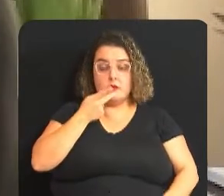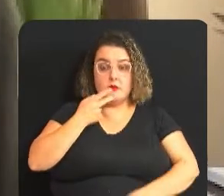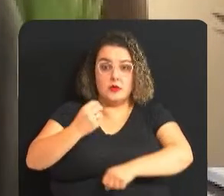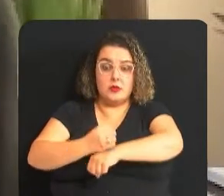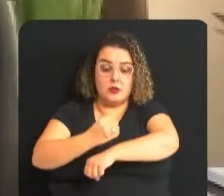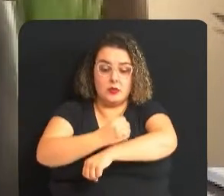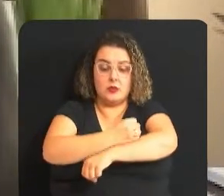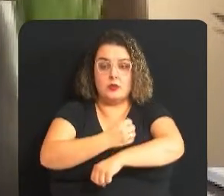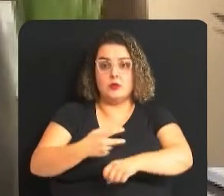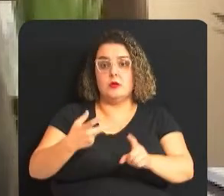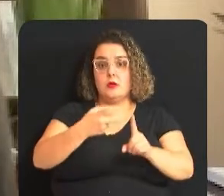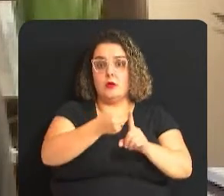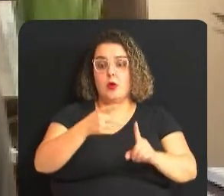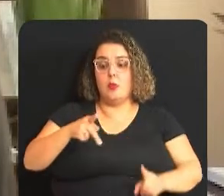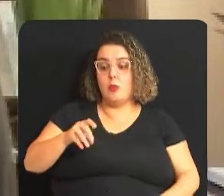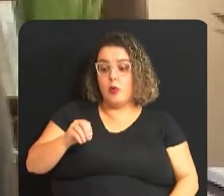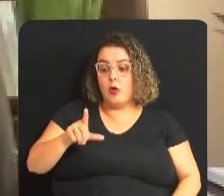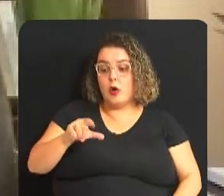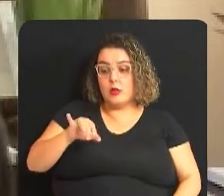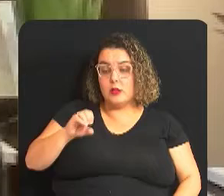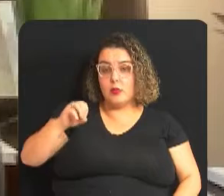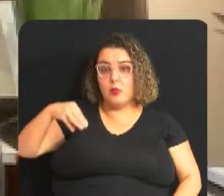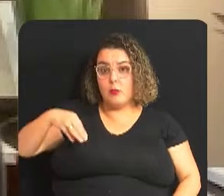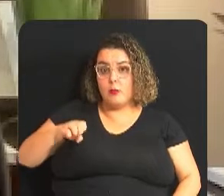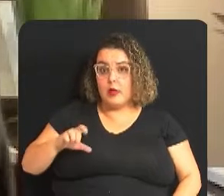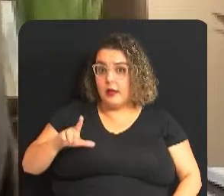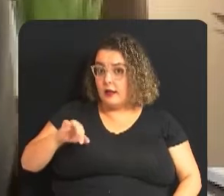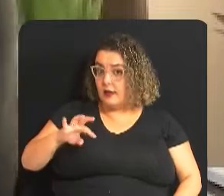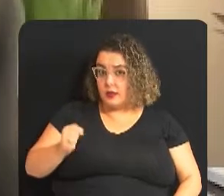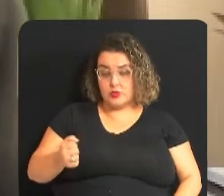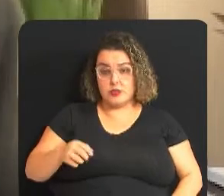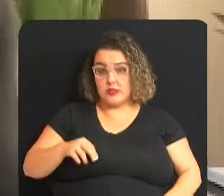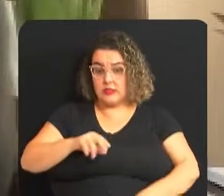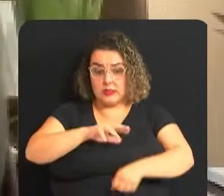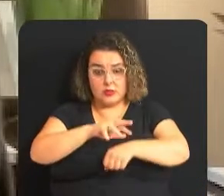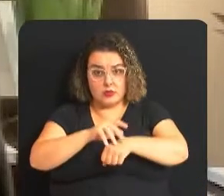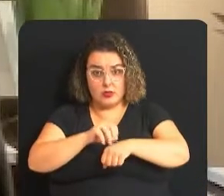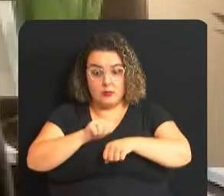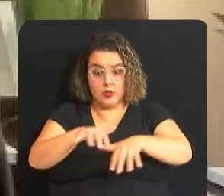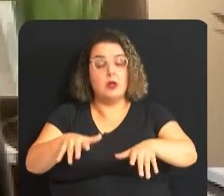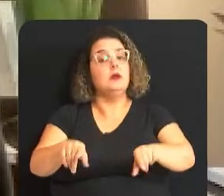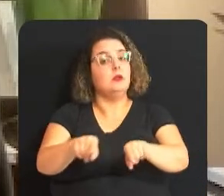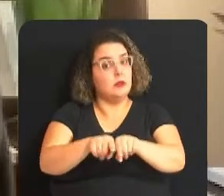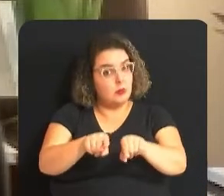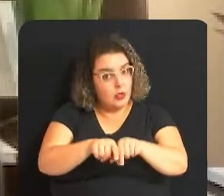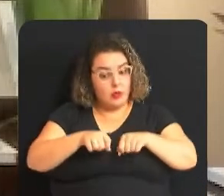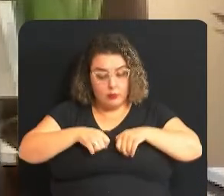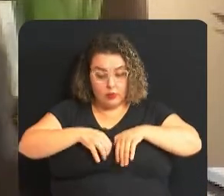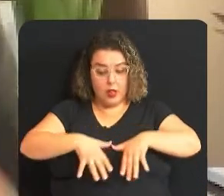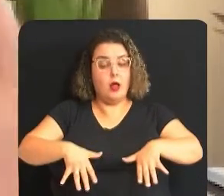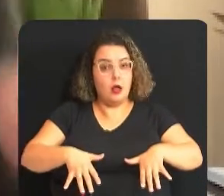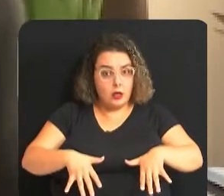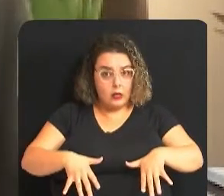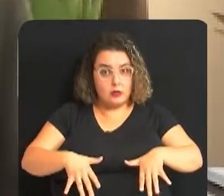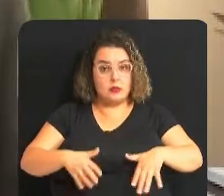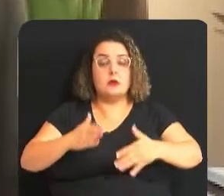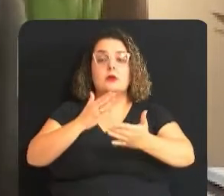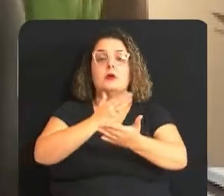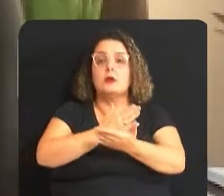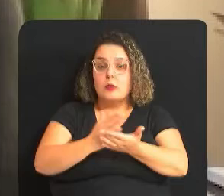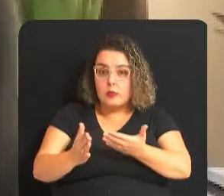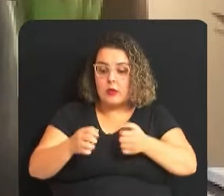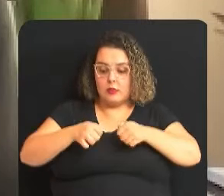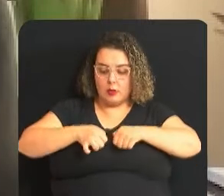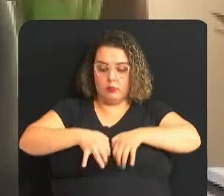vacina, poliomielite, vacina. Essas doenças virais também dão diarreia. E muitas vezes começa pela